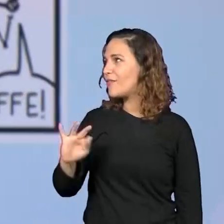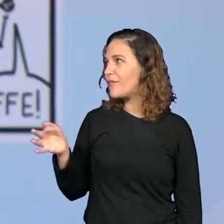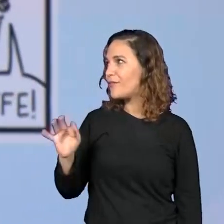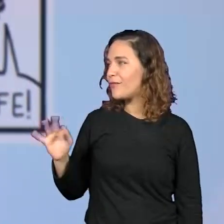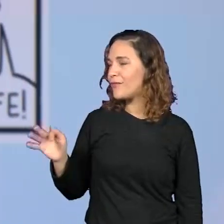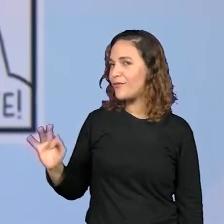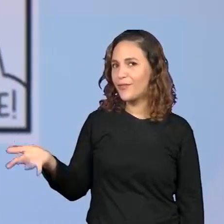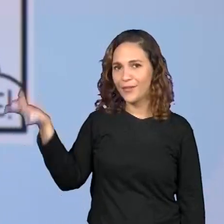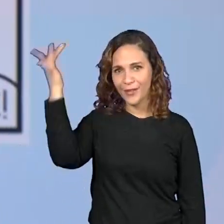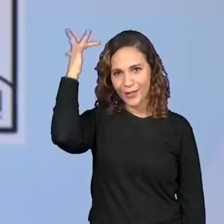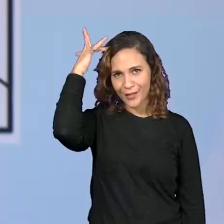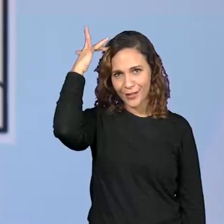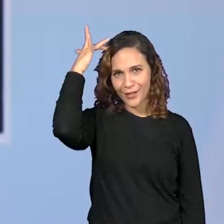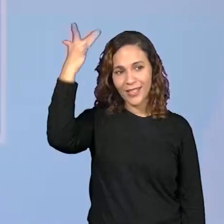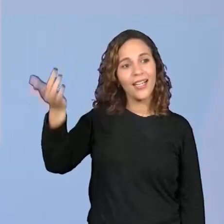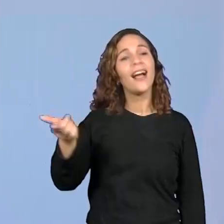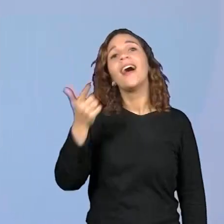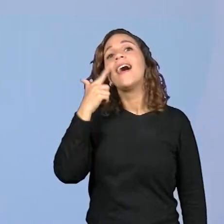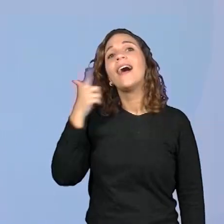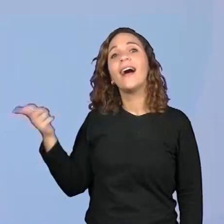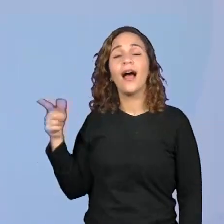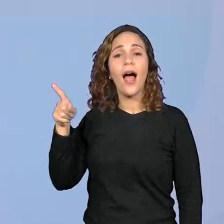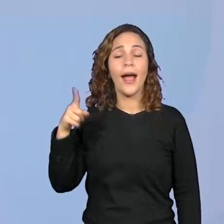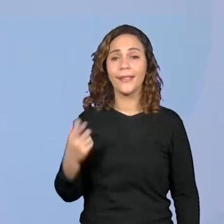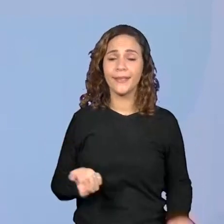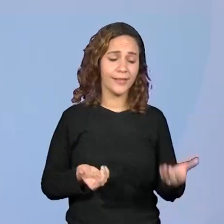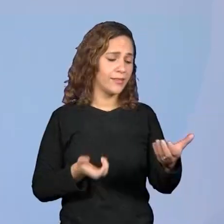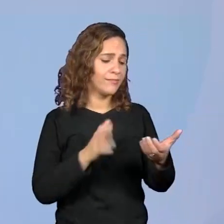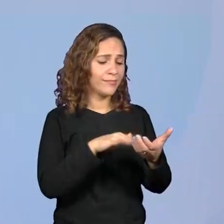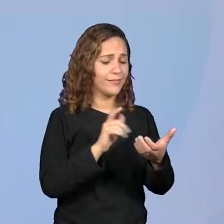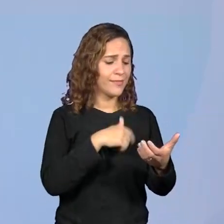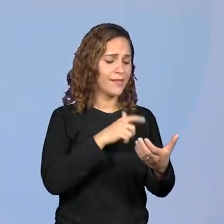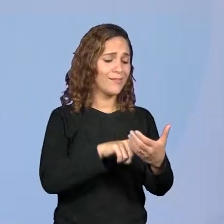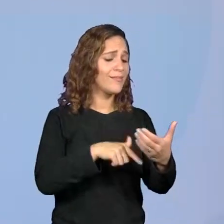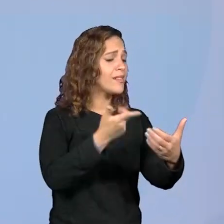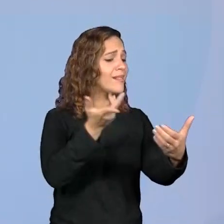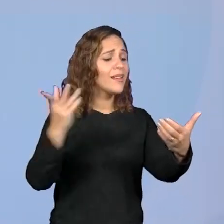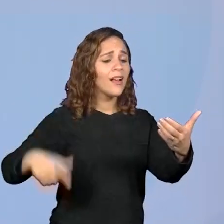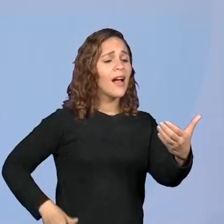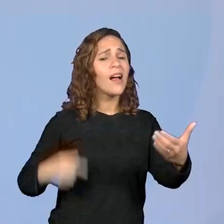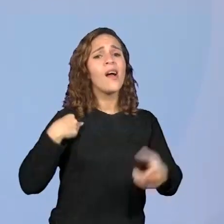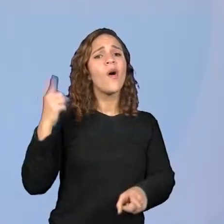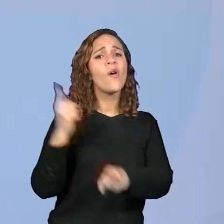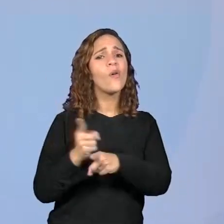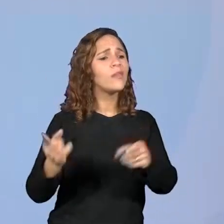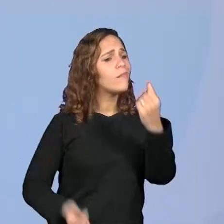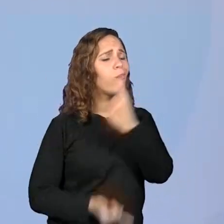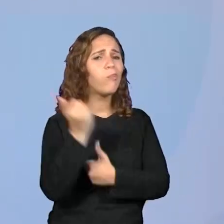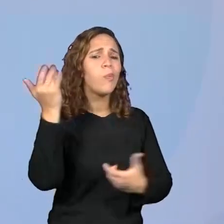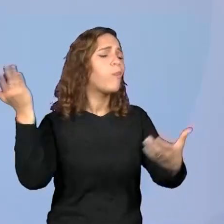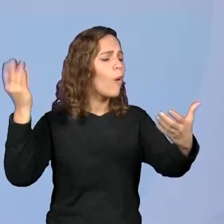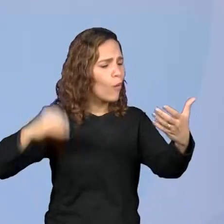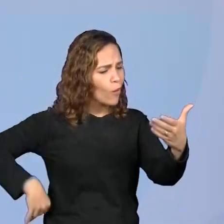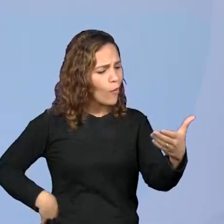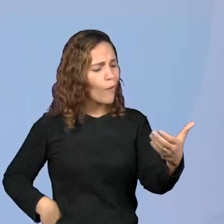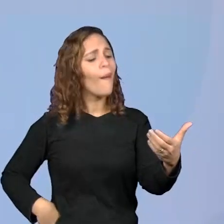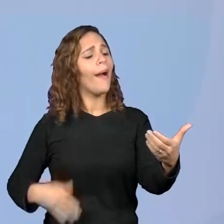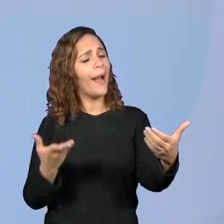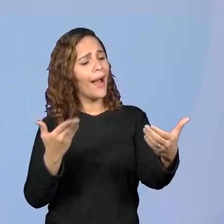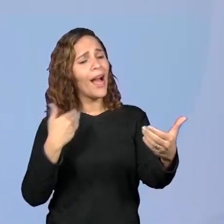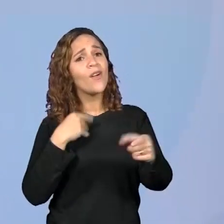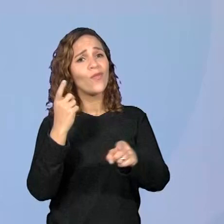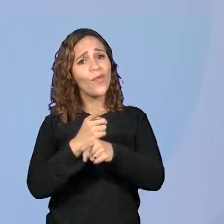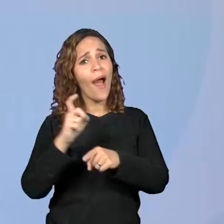último quadradinho explica. Ela tá no telefone falando com um amigo e ela acha que o Marcelo, que é o rapaz que ela